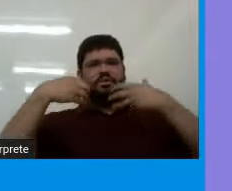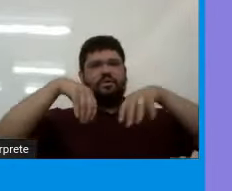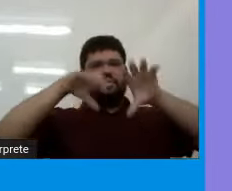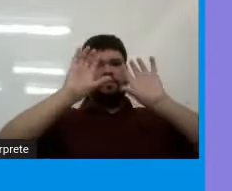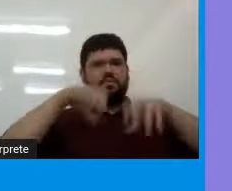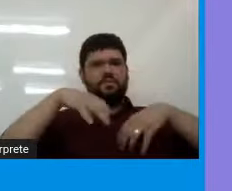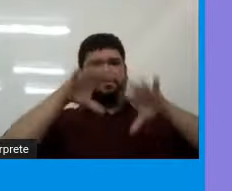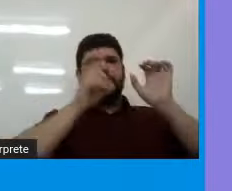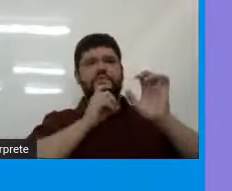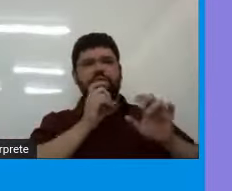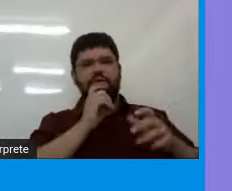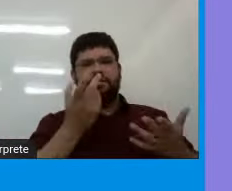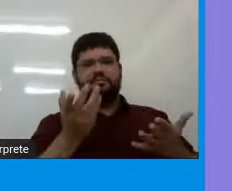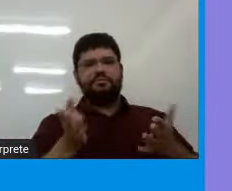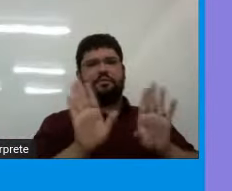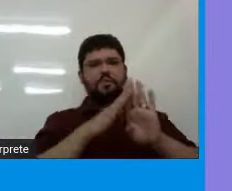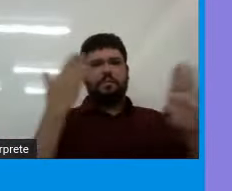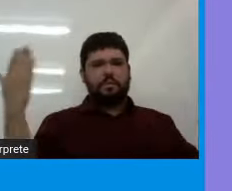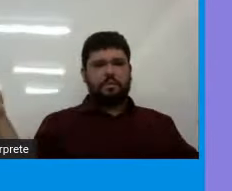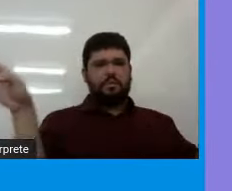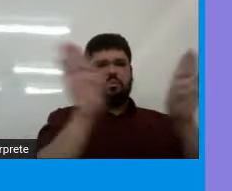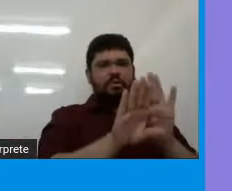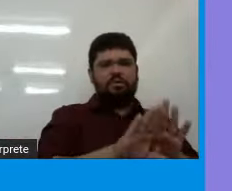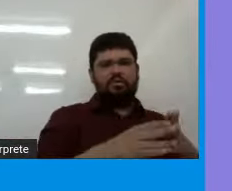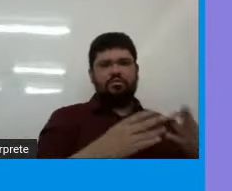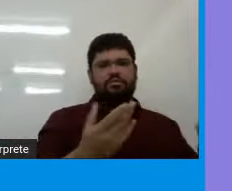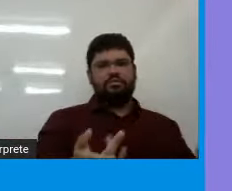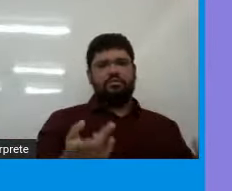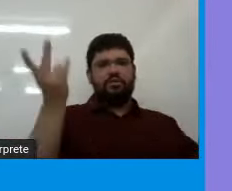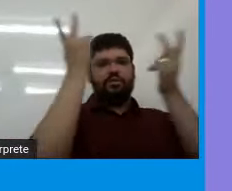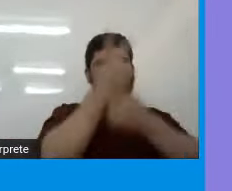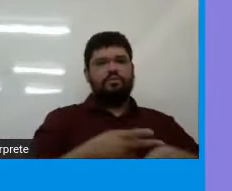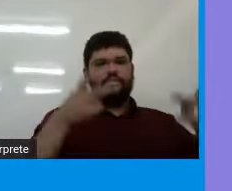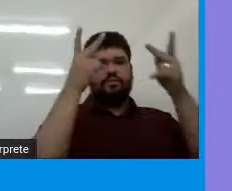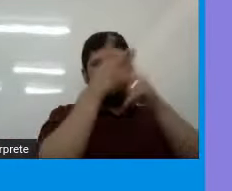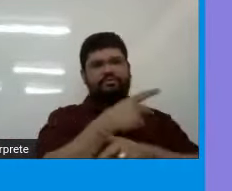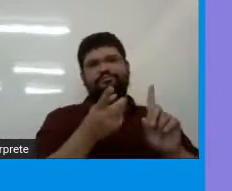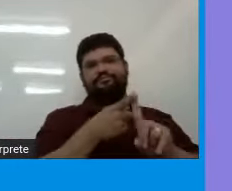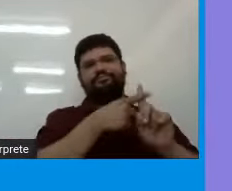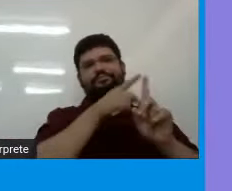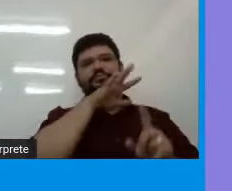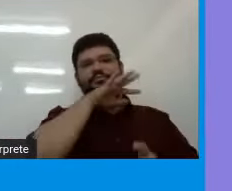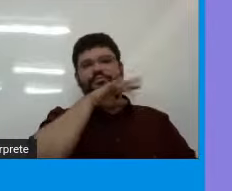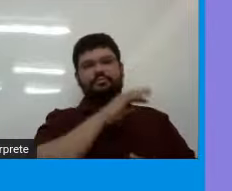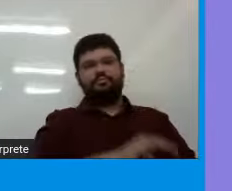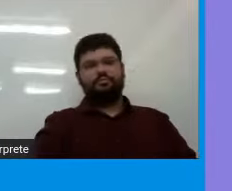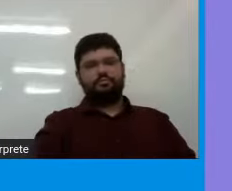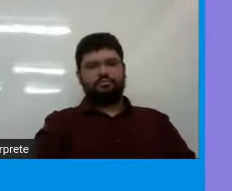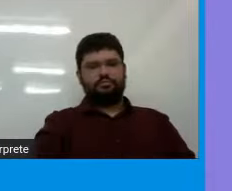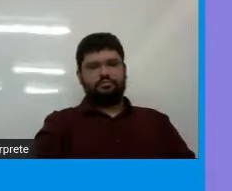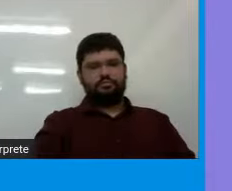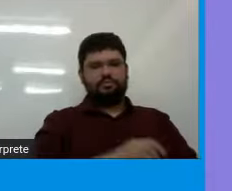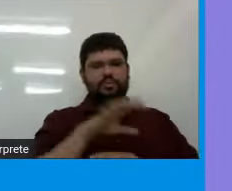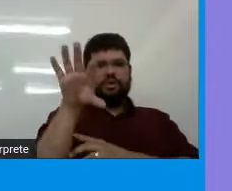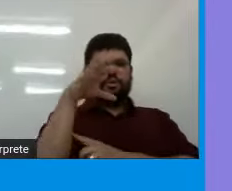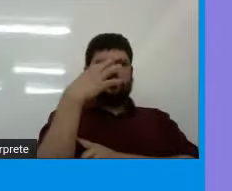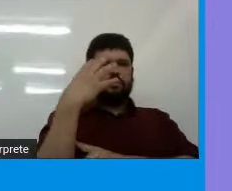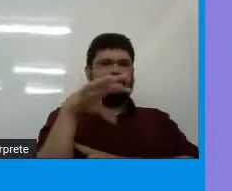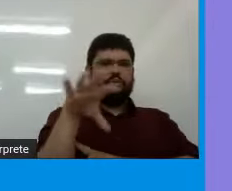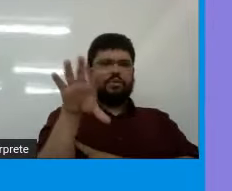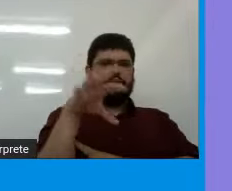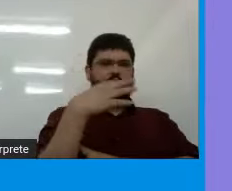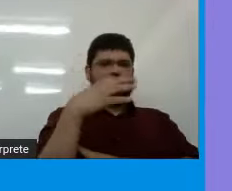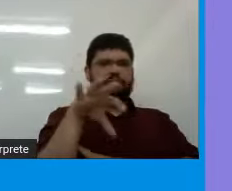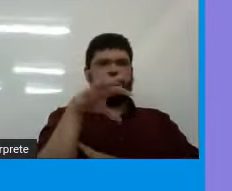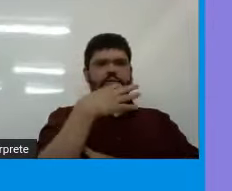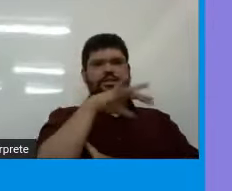ar-condicionado, portas abrindo e fechando. Ah, sem esquecer do vento. Como um ventilador, por exemplo, que gera um ruído enorme